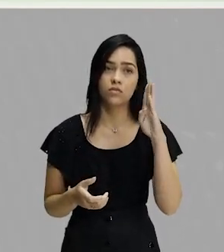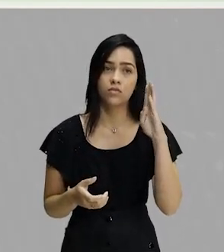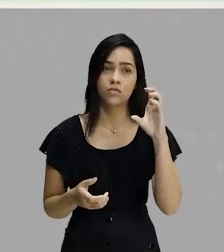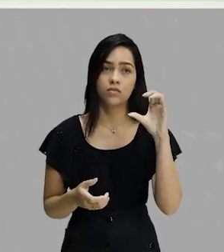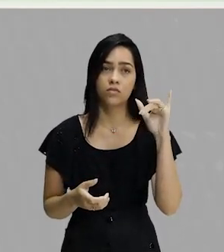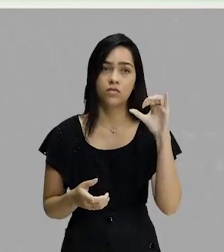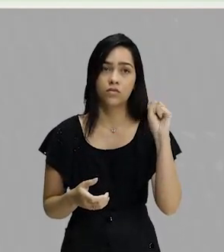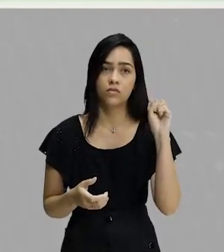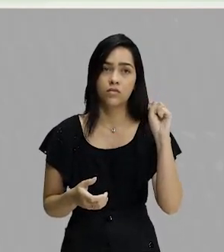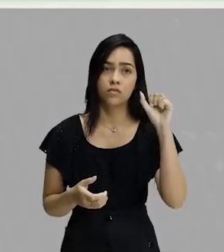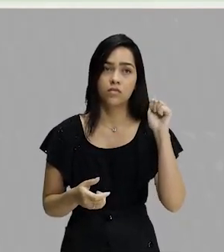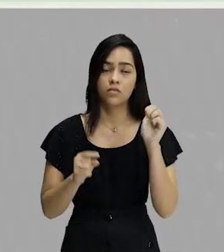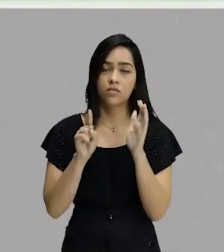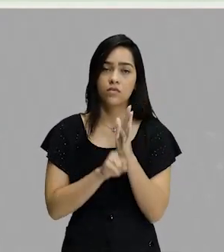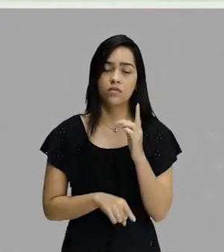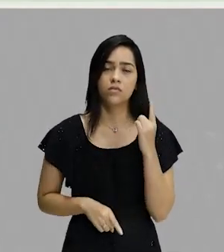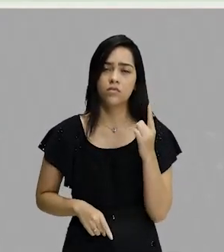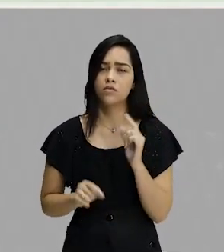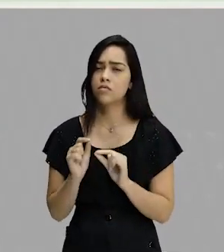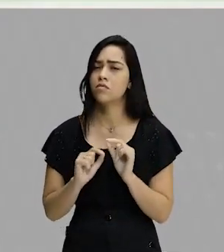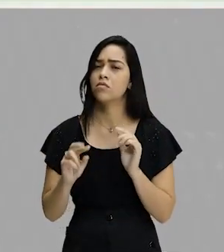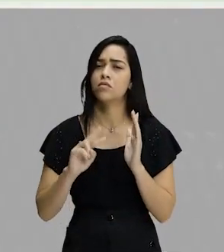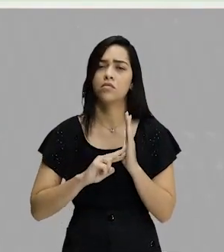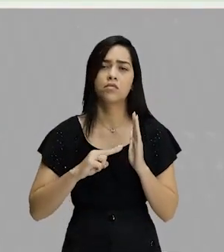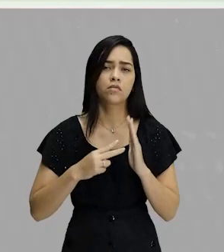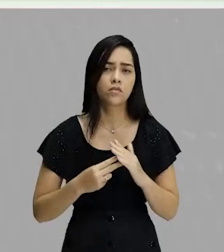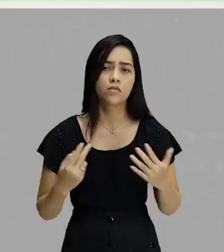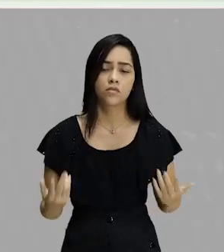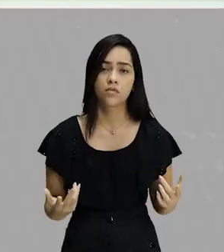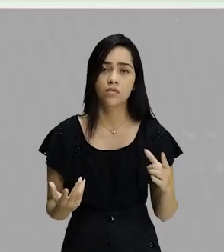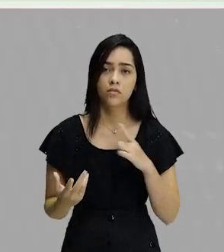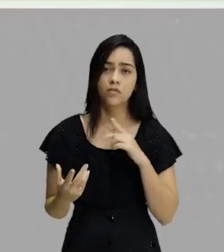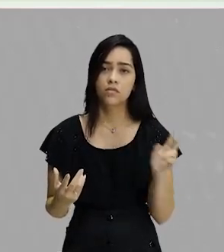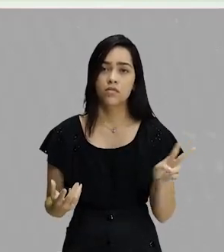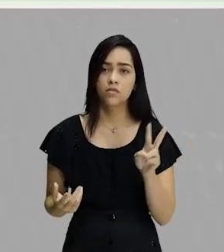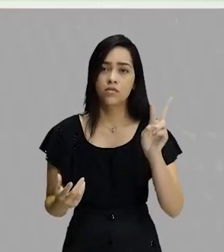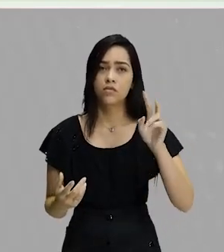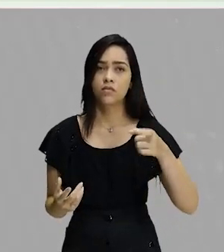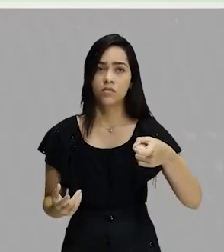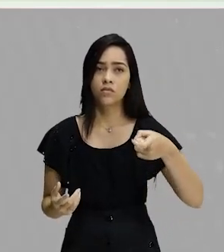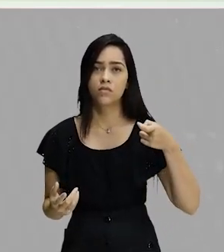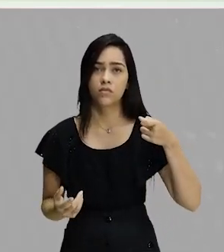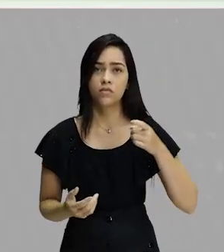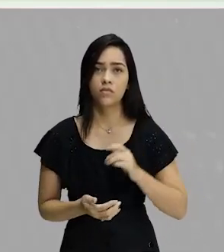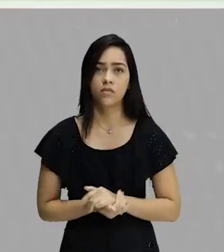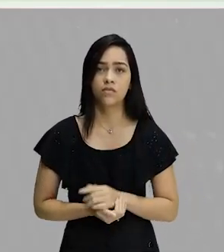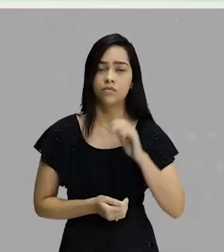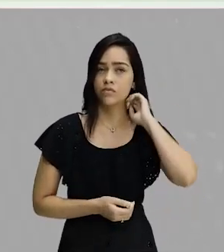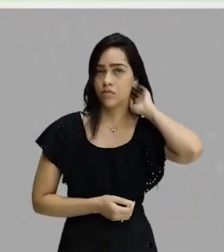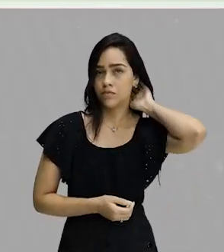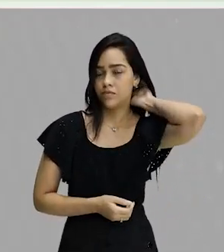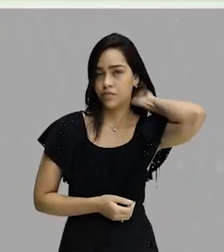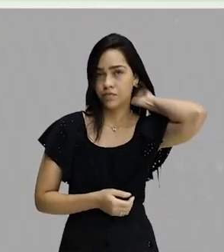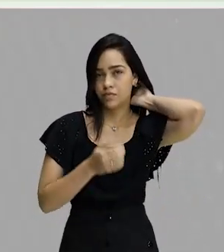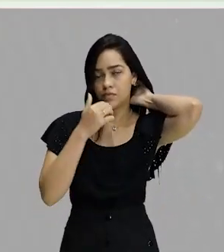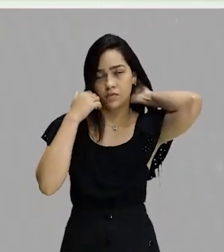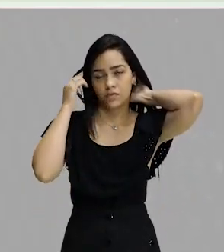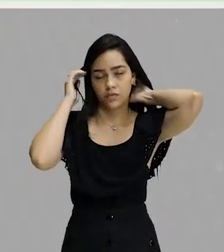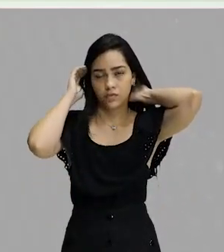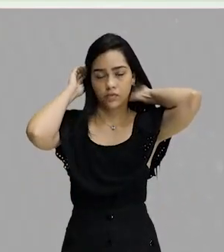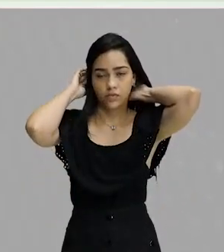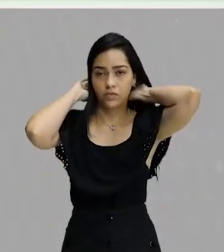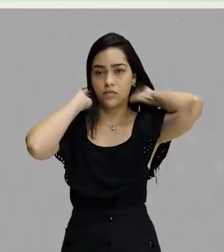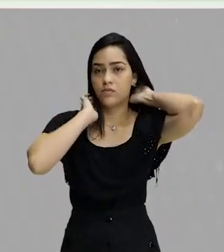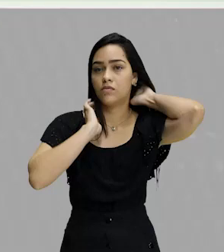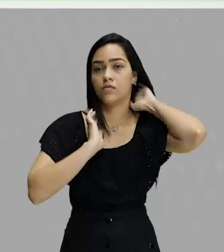de abscissa menos 1. Pessoal, o que é abscissa mesmo? A abscissa é o valor de x. Tá? Então, o valor de x é menos 1. Para